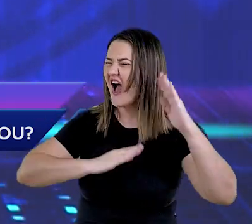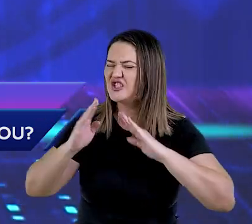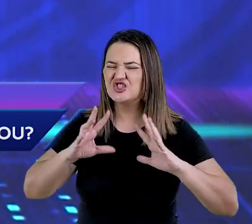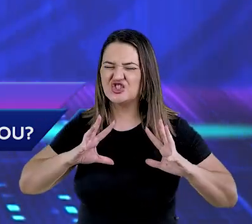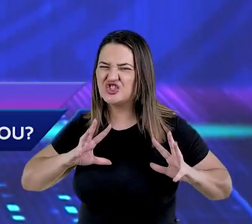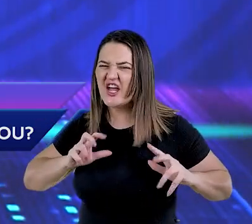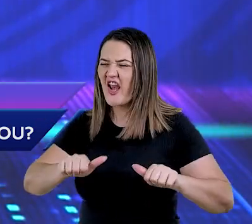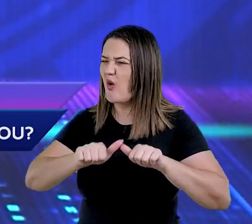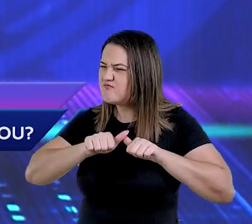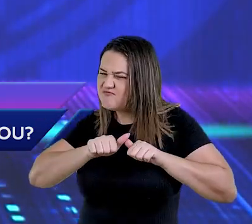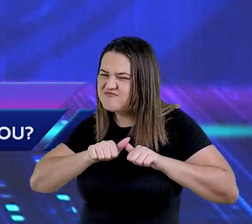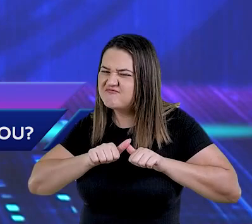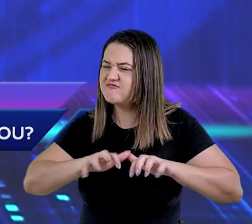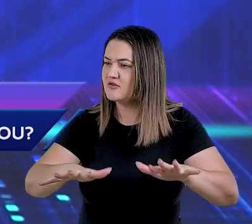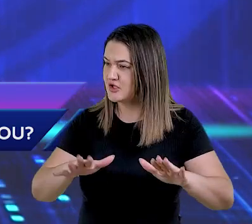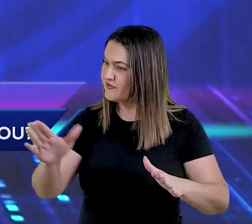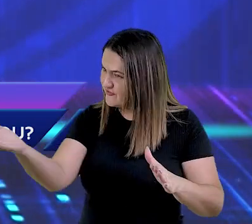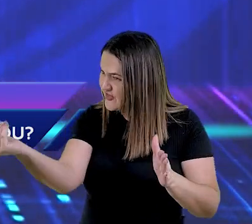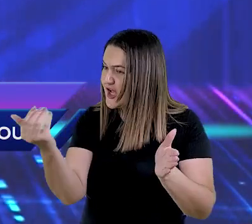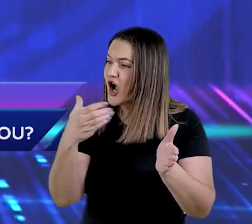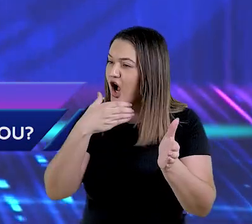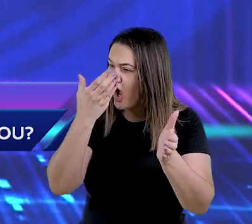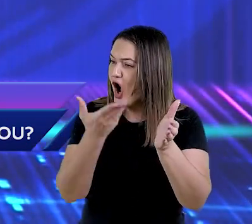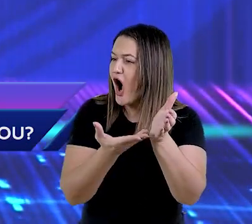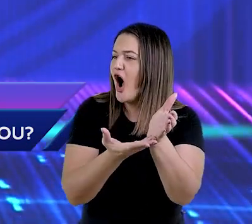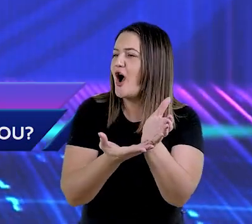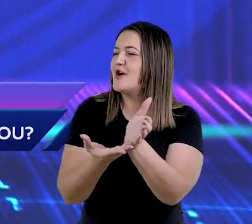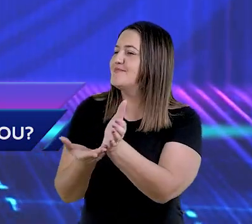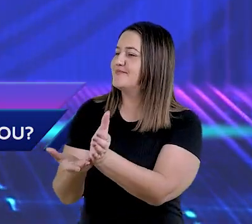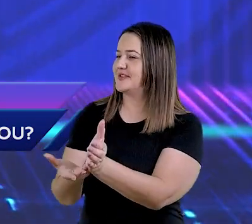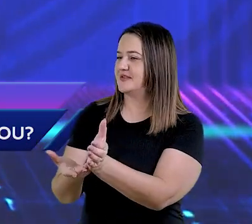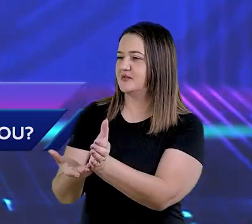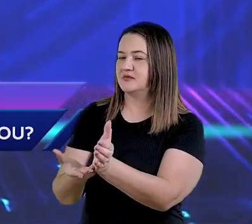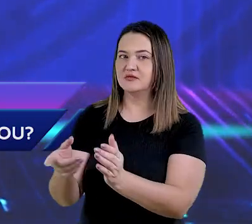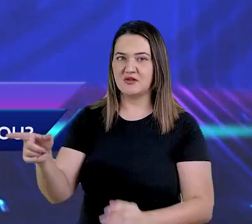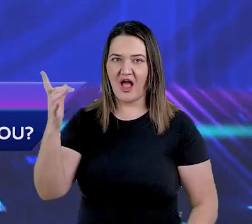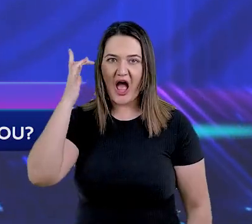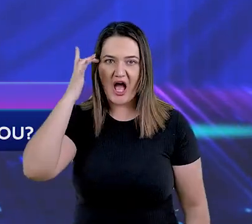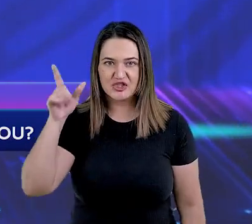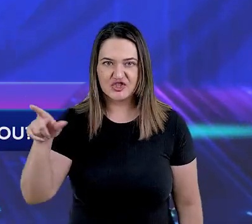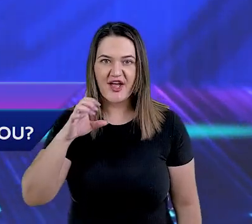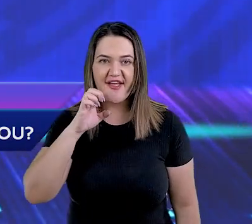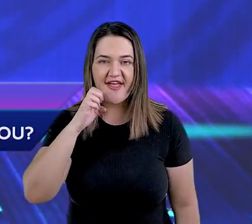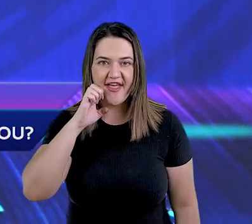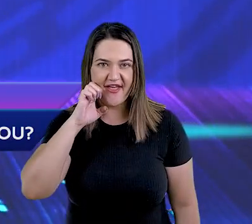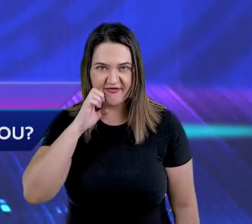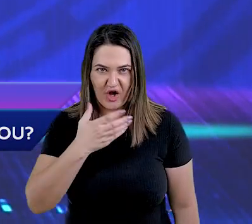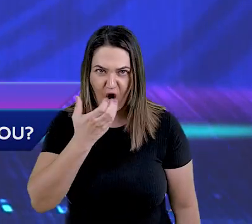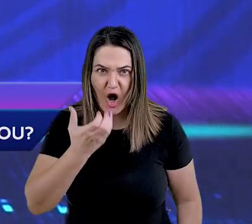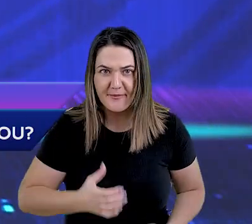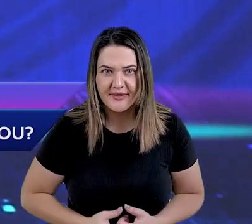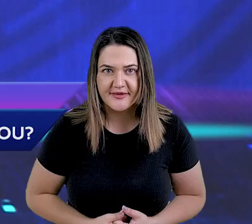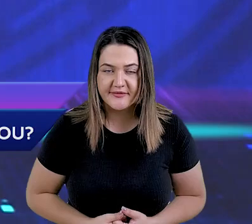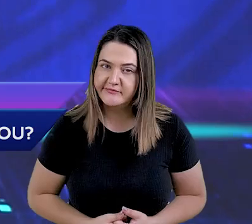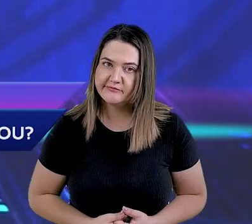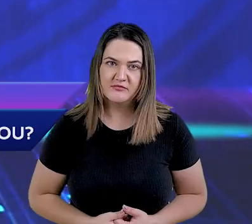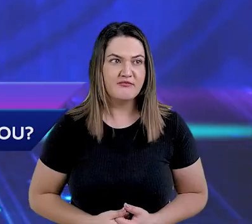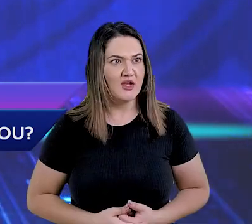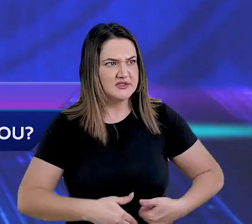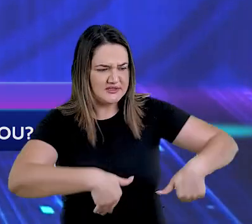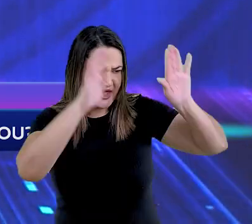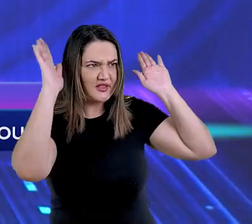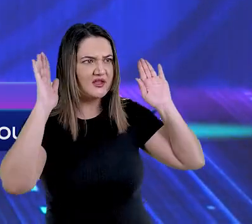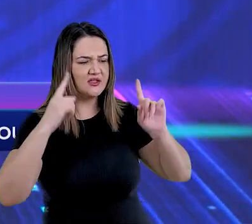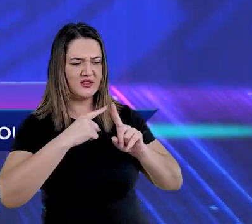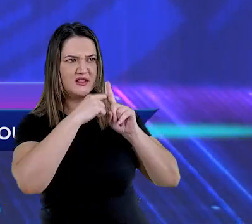um arraso com esse planeta aqui. Come esse fruto aqui, Eva, e eu entro e destruo tudo. Eva teria comido fruto? É claro que não, ela fala assim: sai